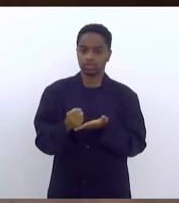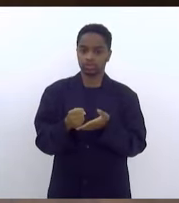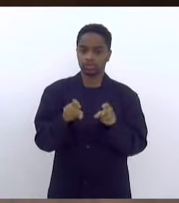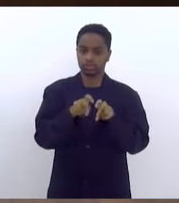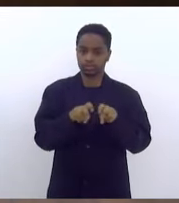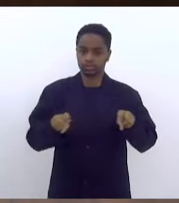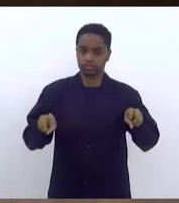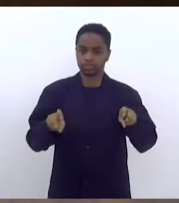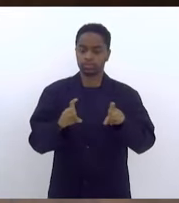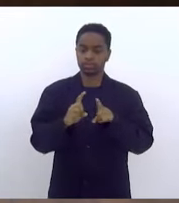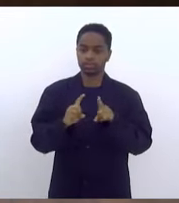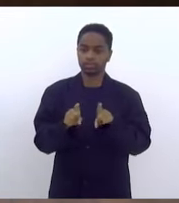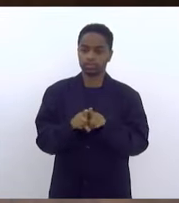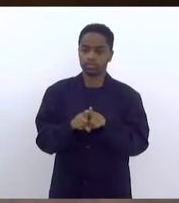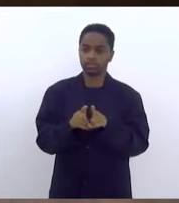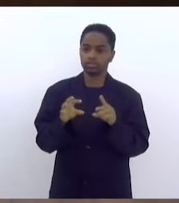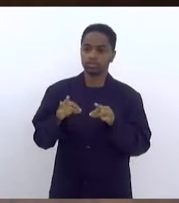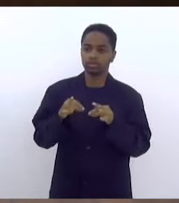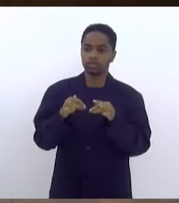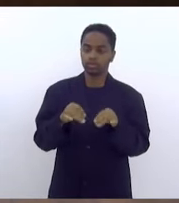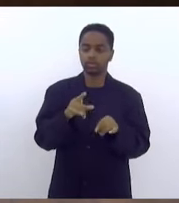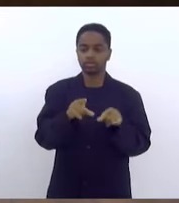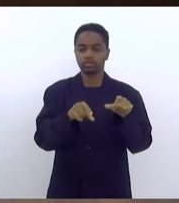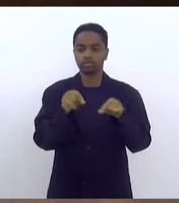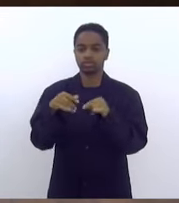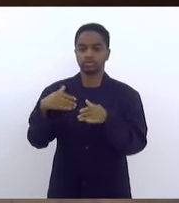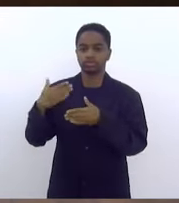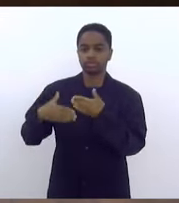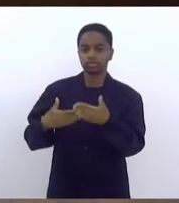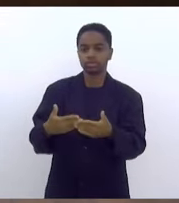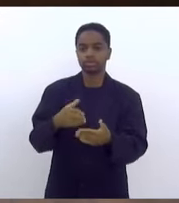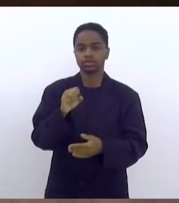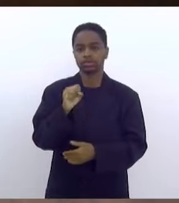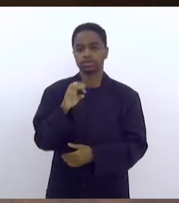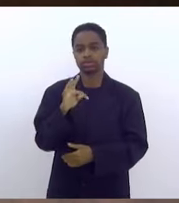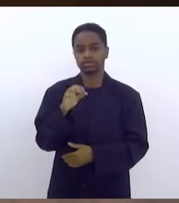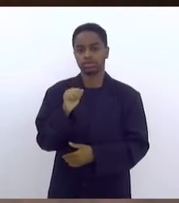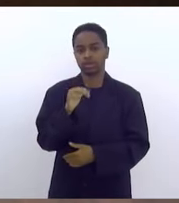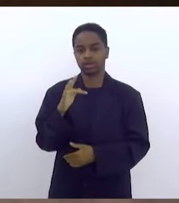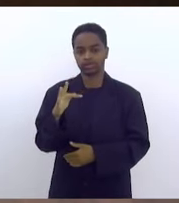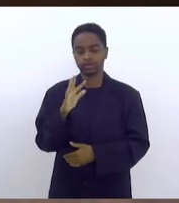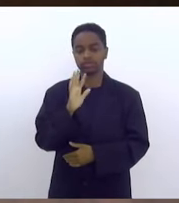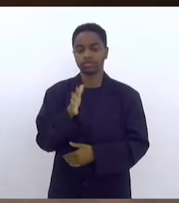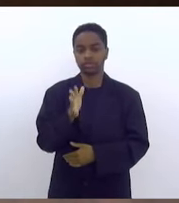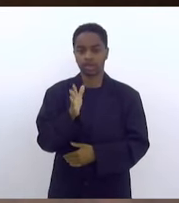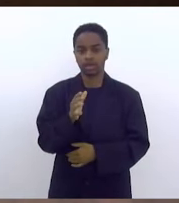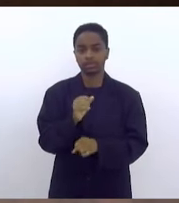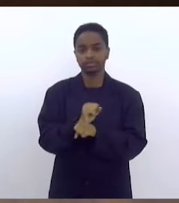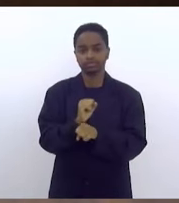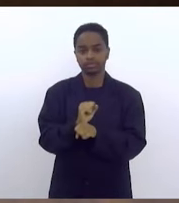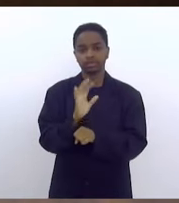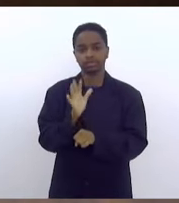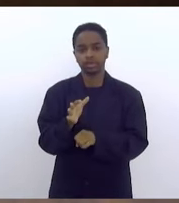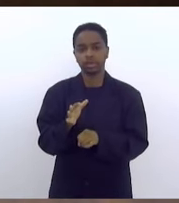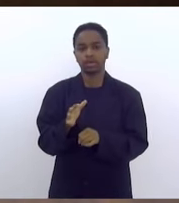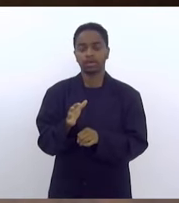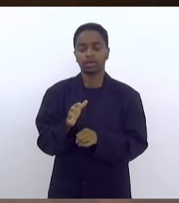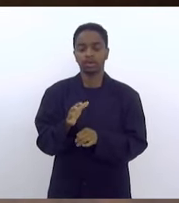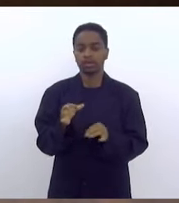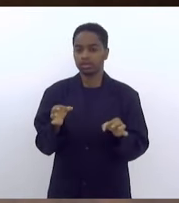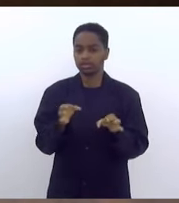E todos os processos de seleção, os staff, esses profissionais já estão aquartelados salvando